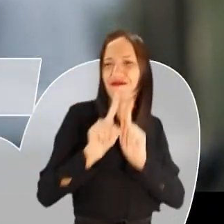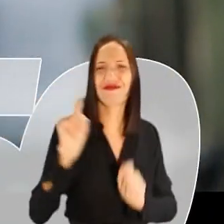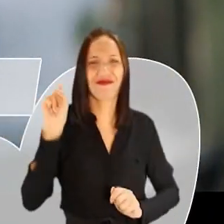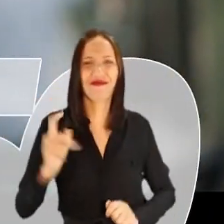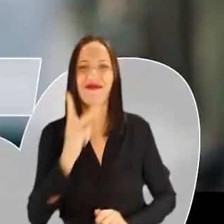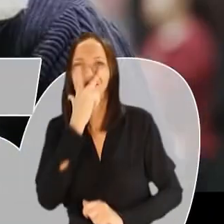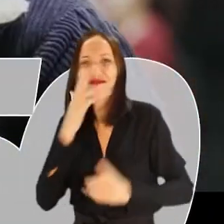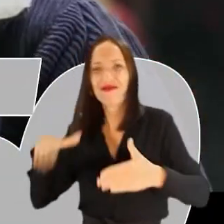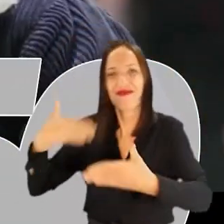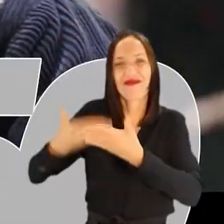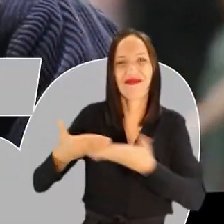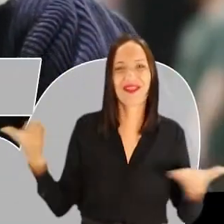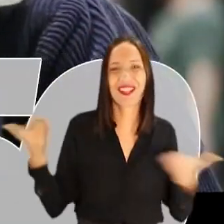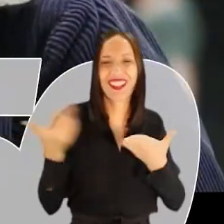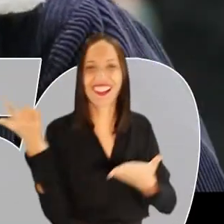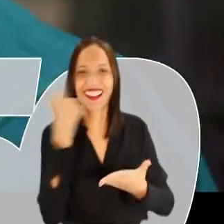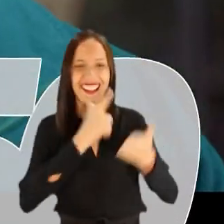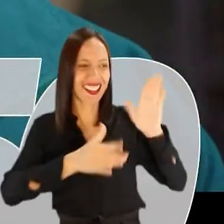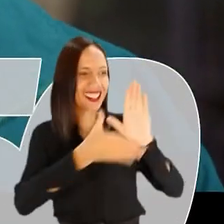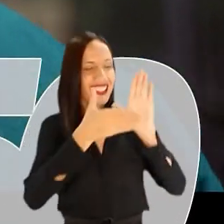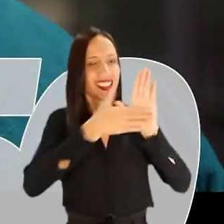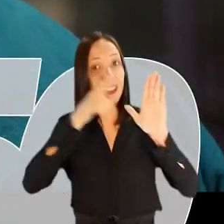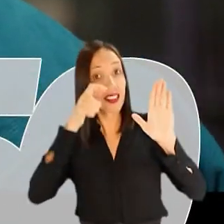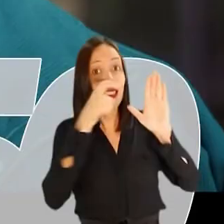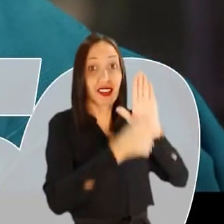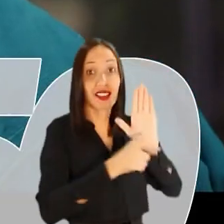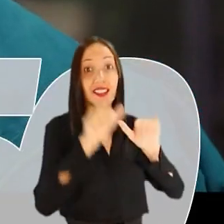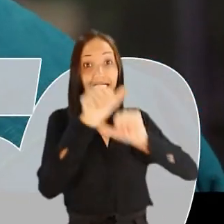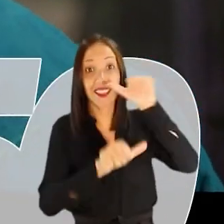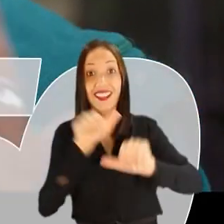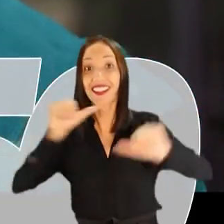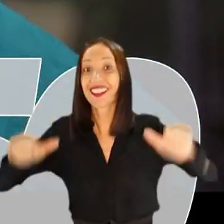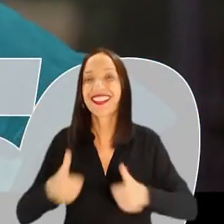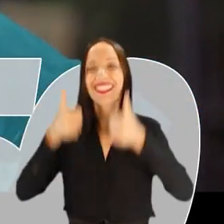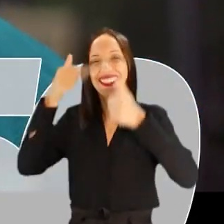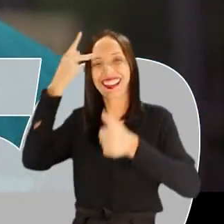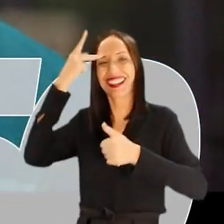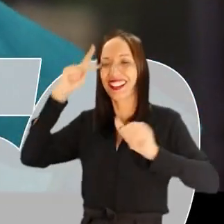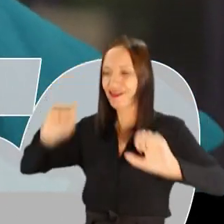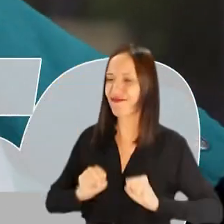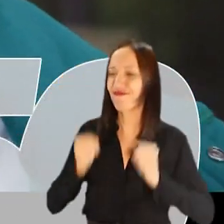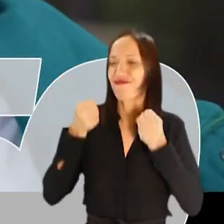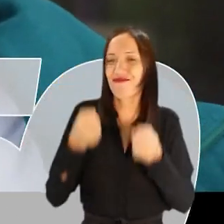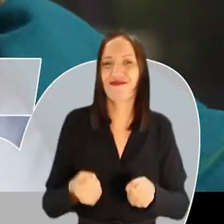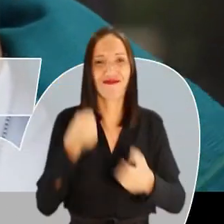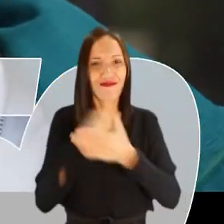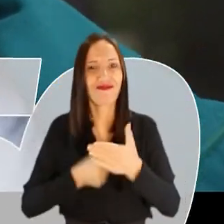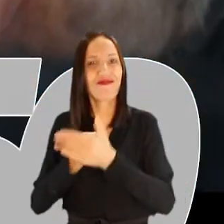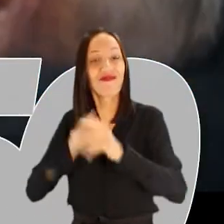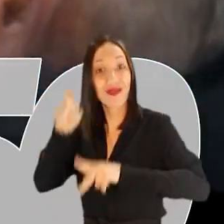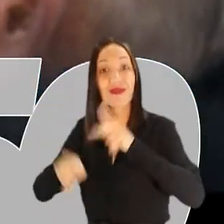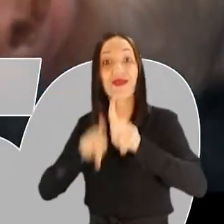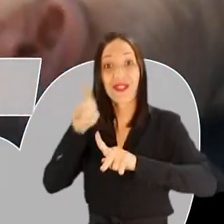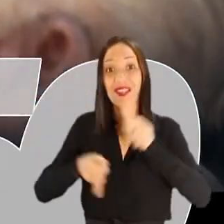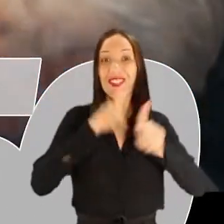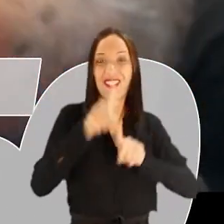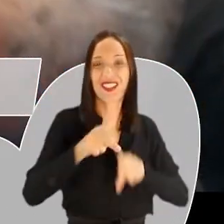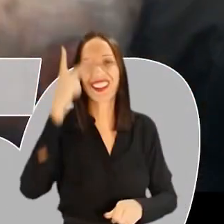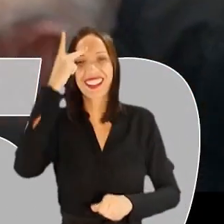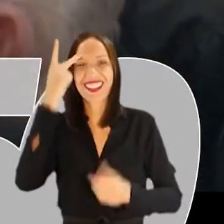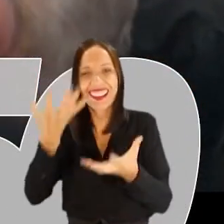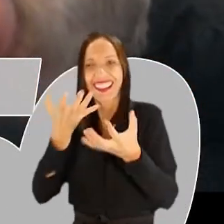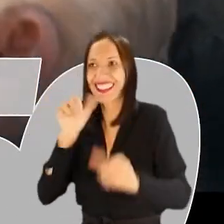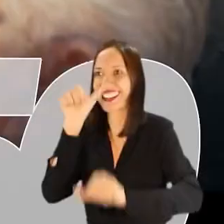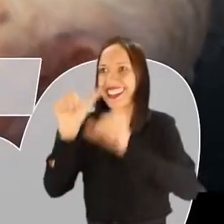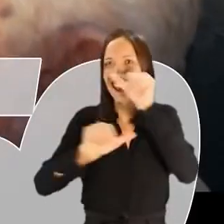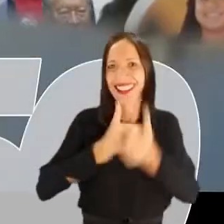tem faculdade. Com Marta ainda. Eu acho que até agora ele tem as propostas mais interessantes pra São Paulo. É mais engajado na